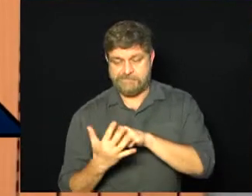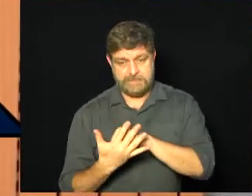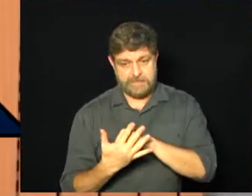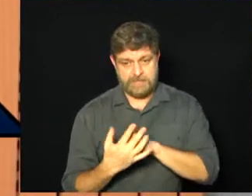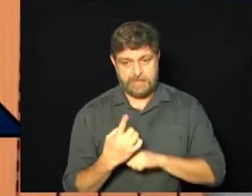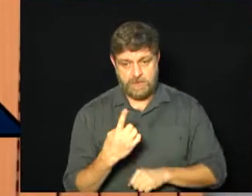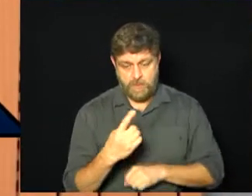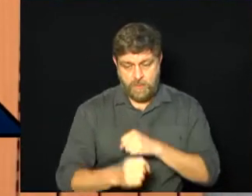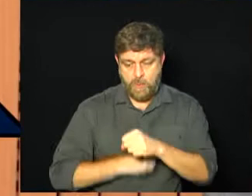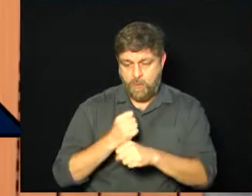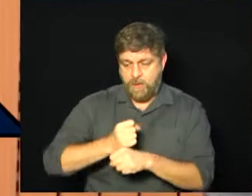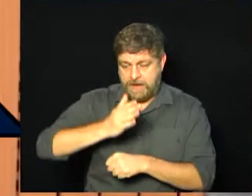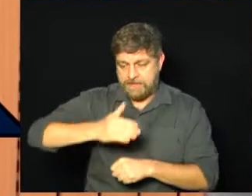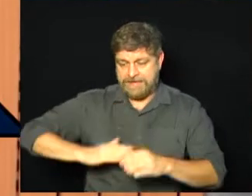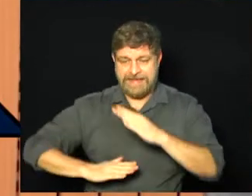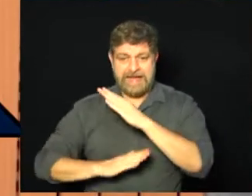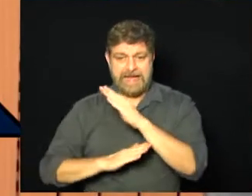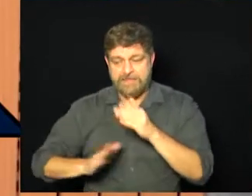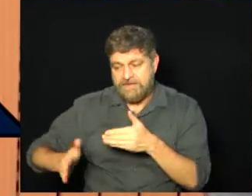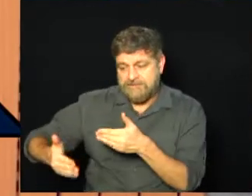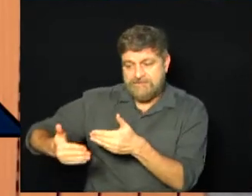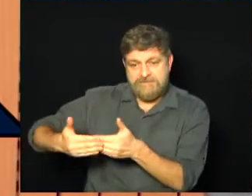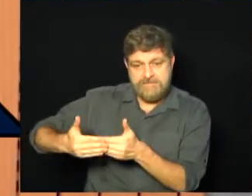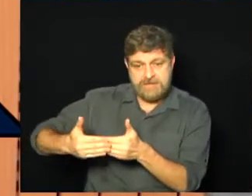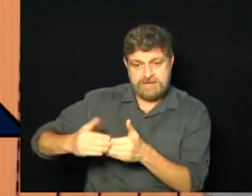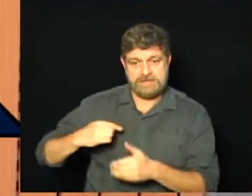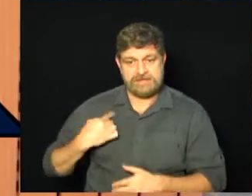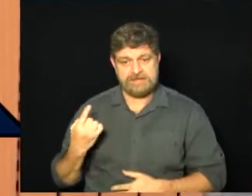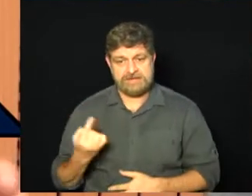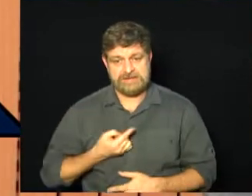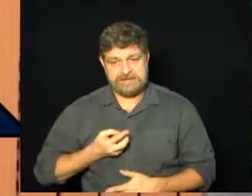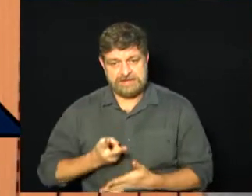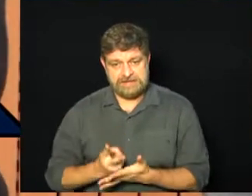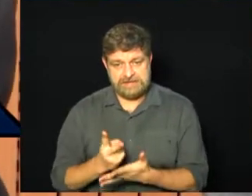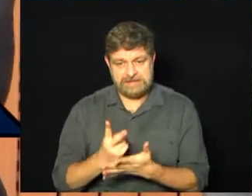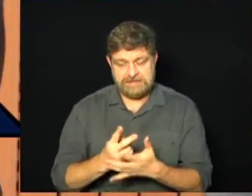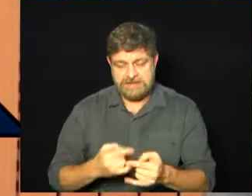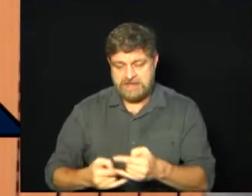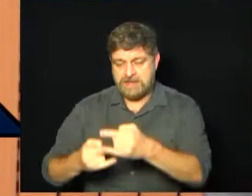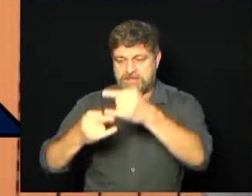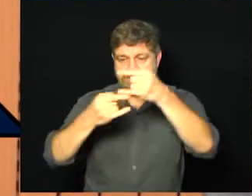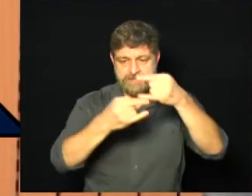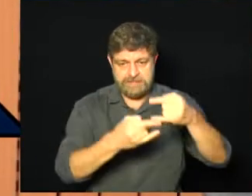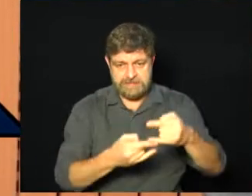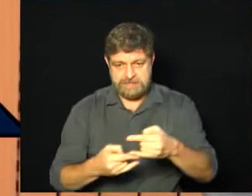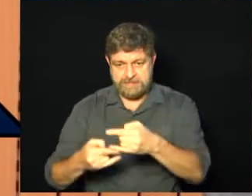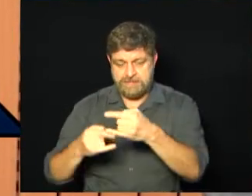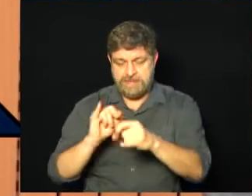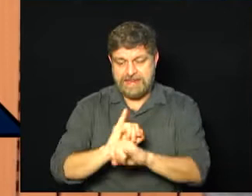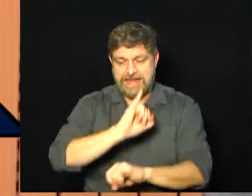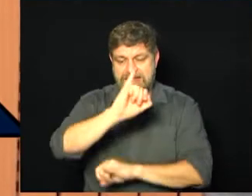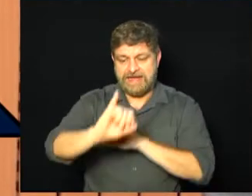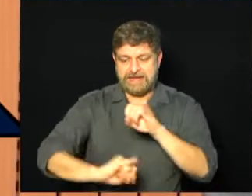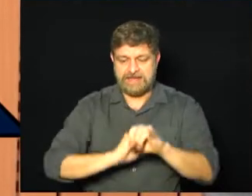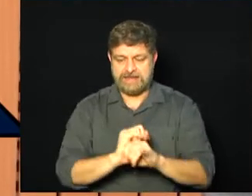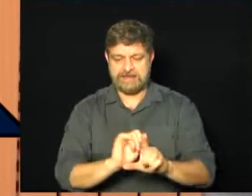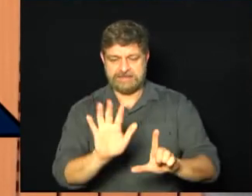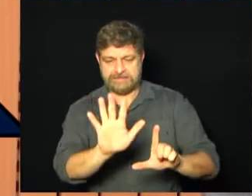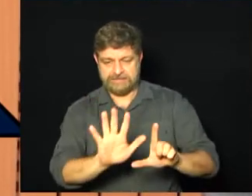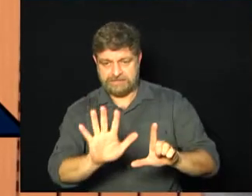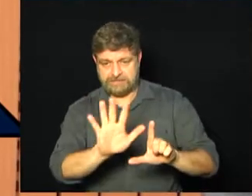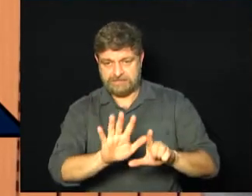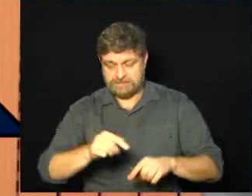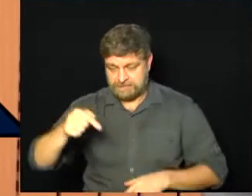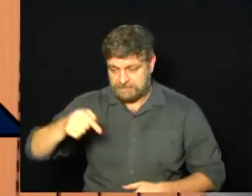Câmara estava fechada e a gente só fazia eventos remotos. Então, este, na verdade, é o